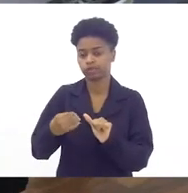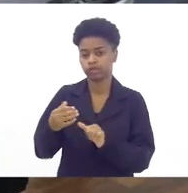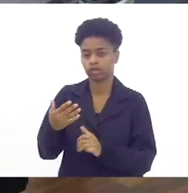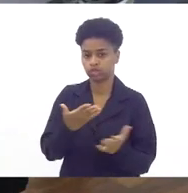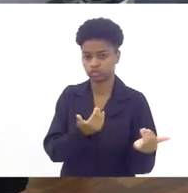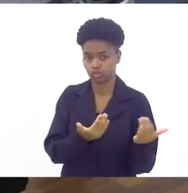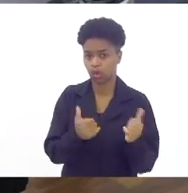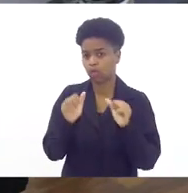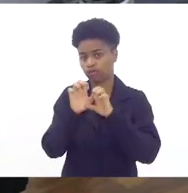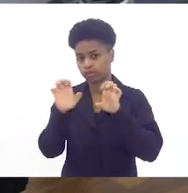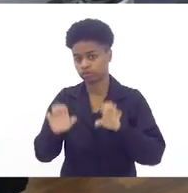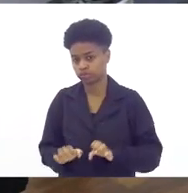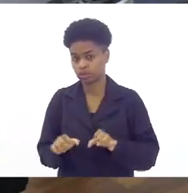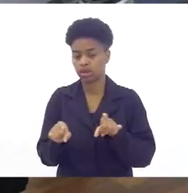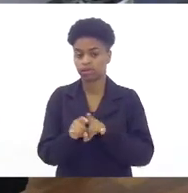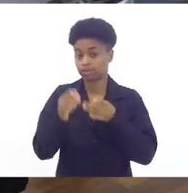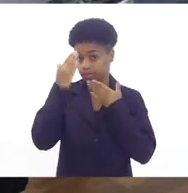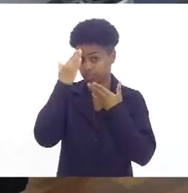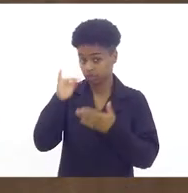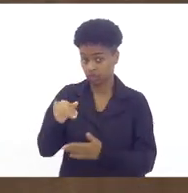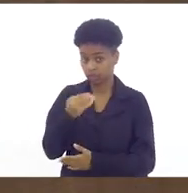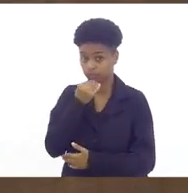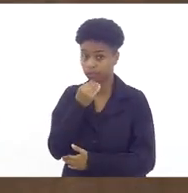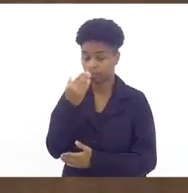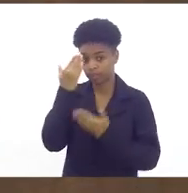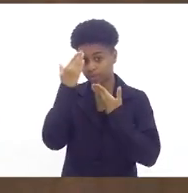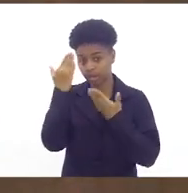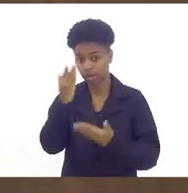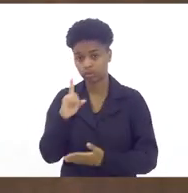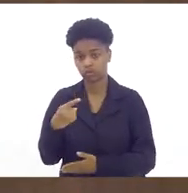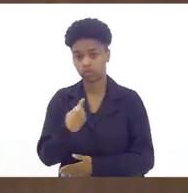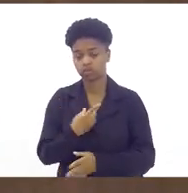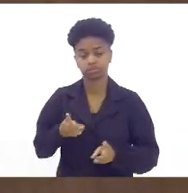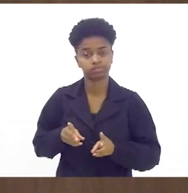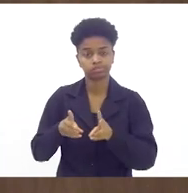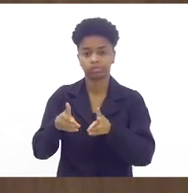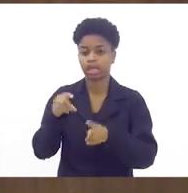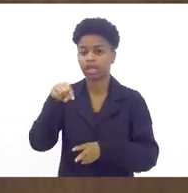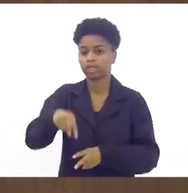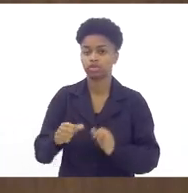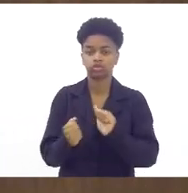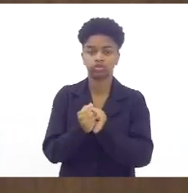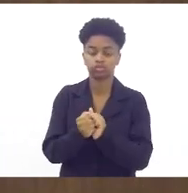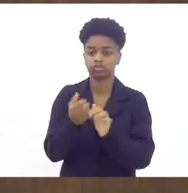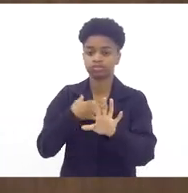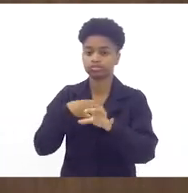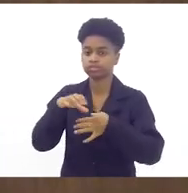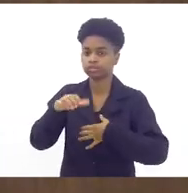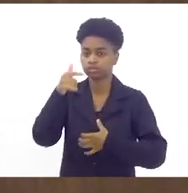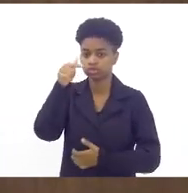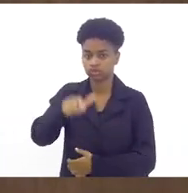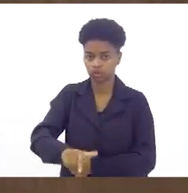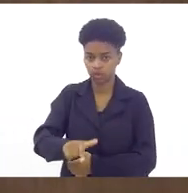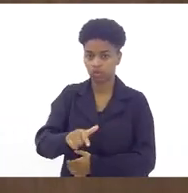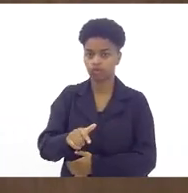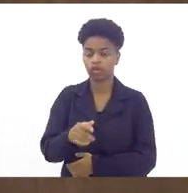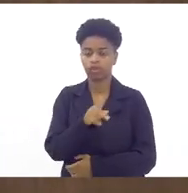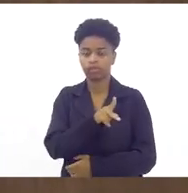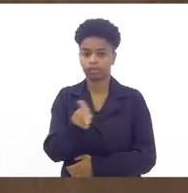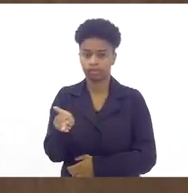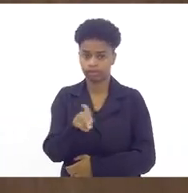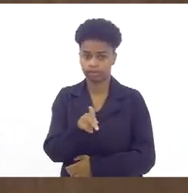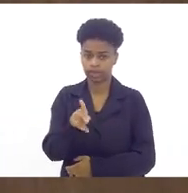queria agradecer o espaço e muito obrigado estamos aqui juntamente solidarizando mais uma vez com a professora